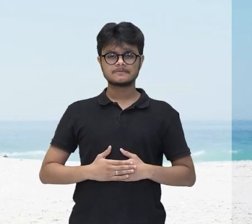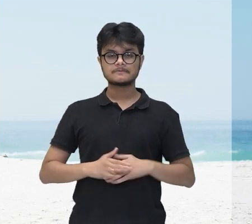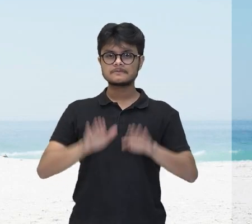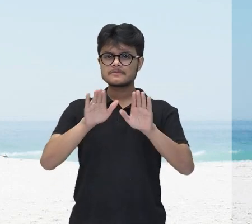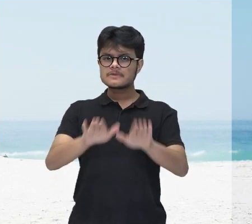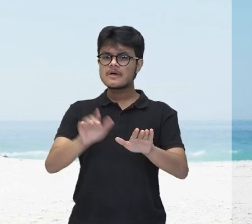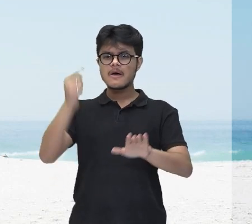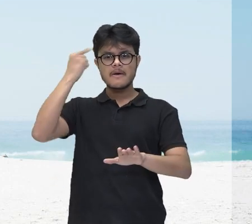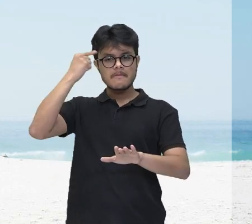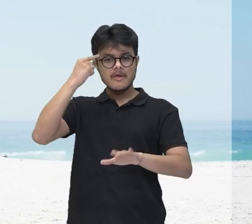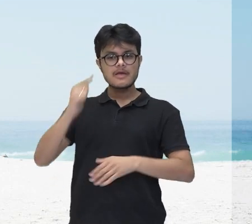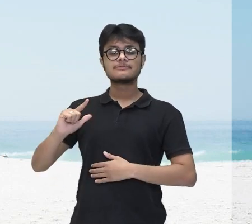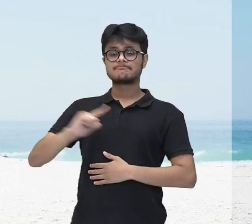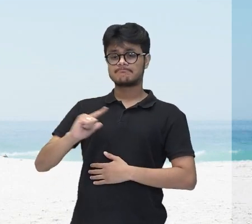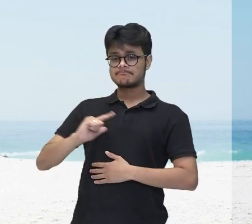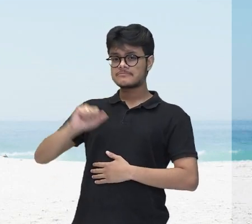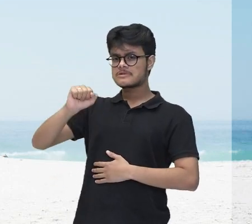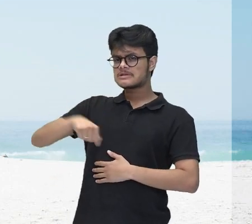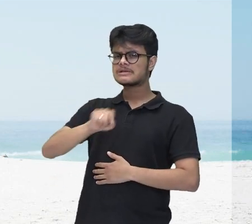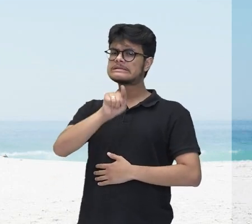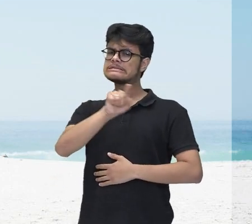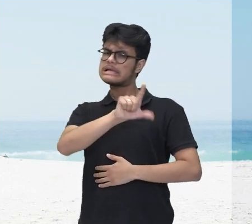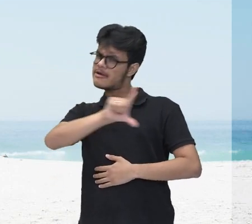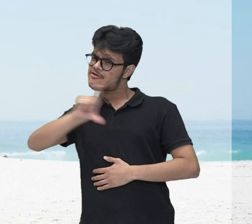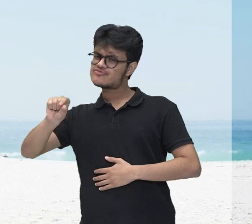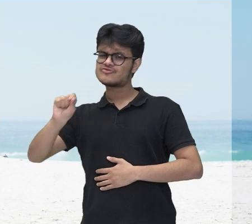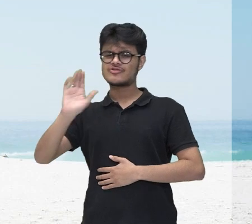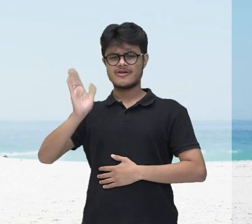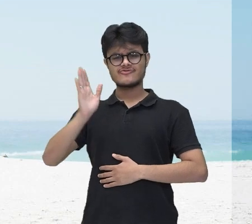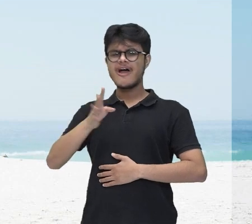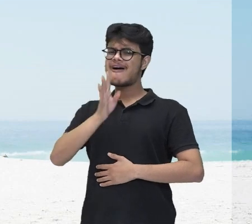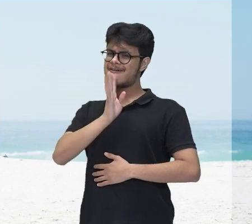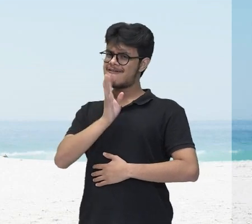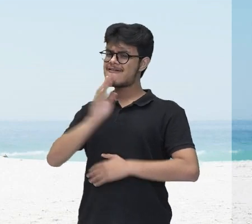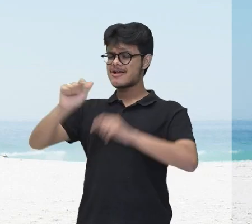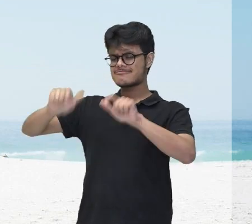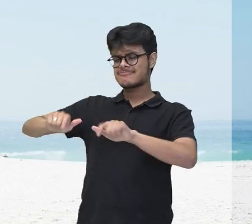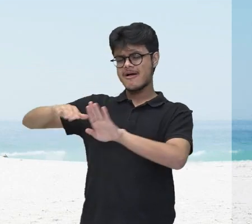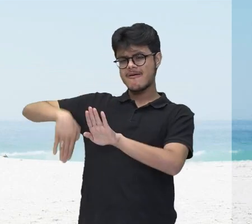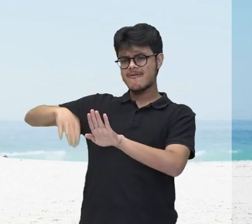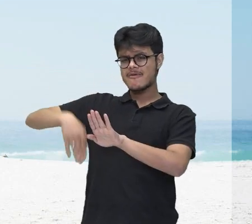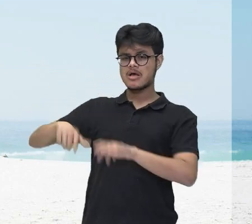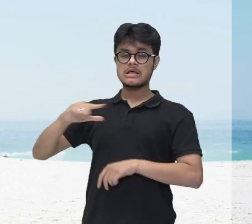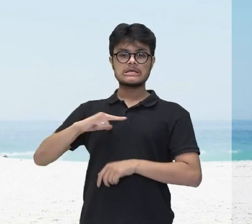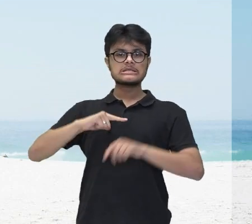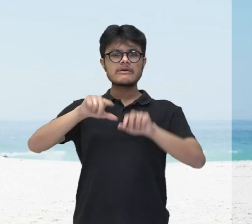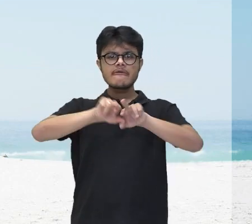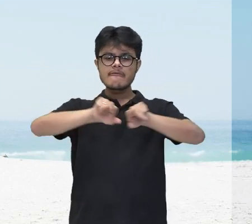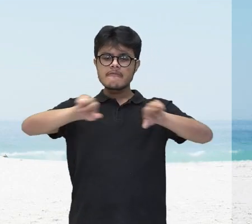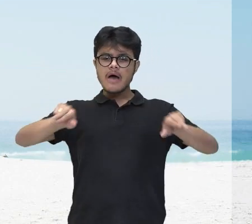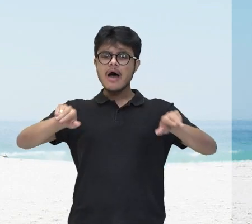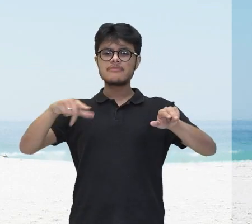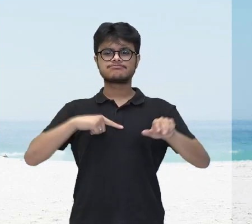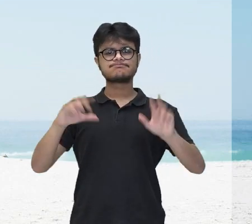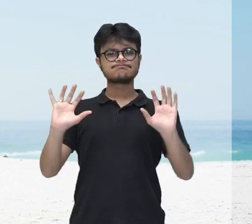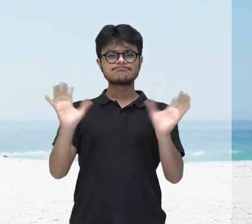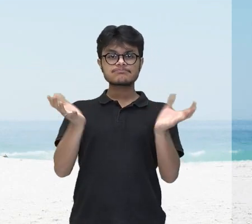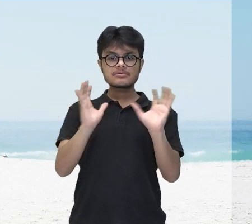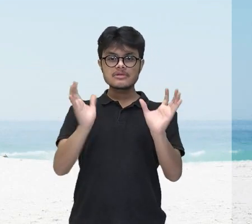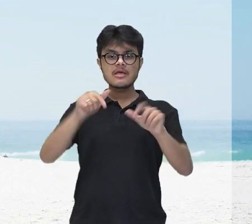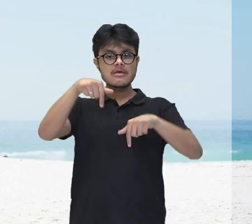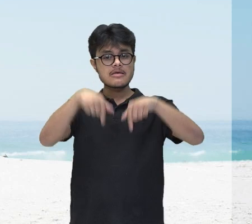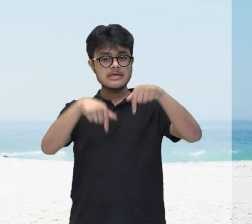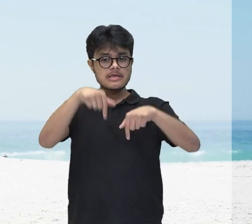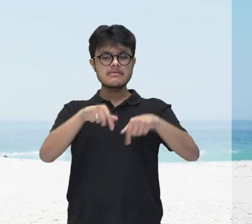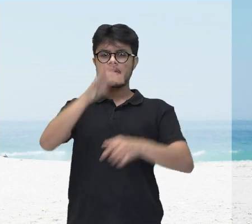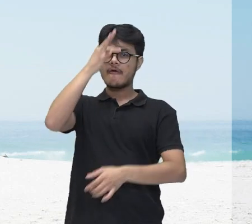Imaginem vocês, se já foram, né, em alguma praia, tem ali uma série de fenômenos